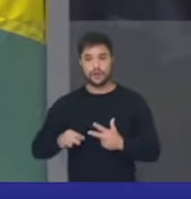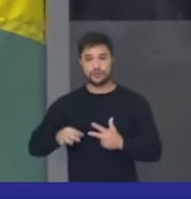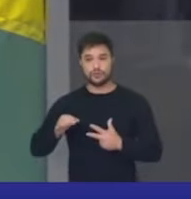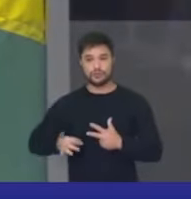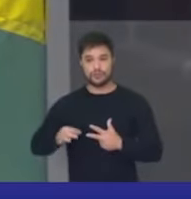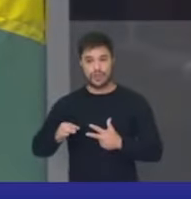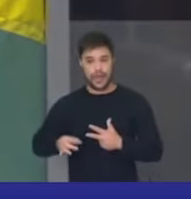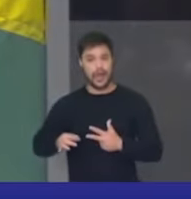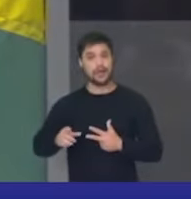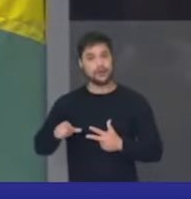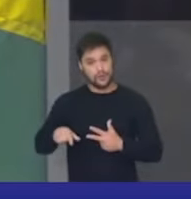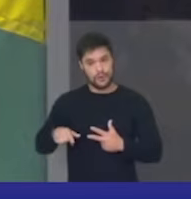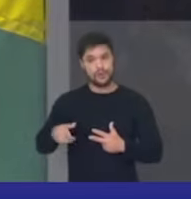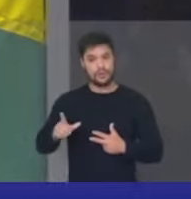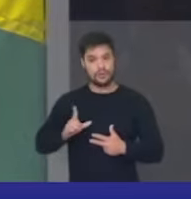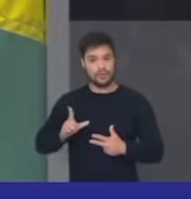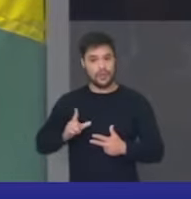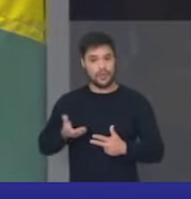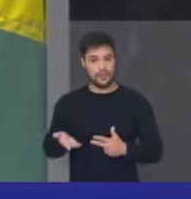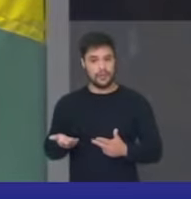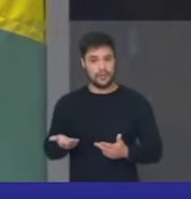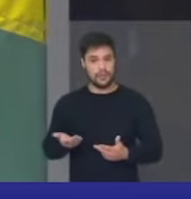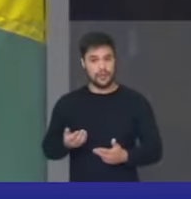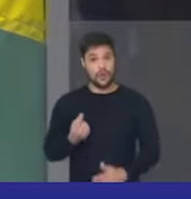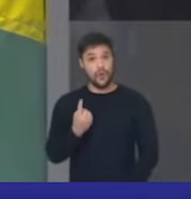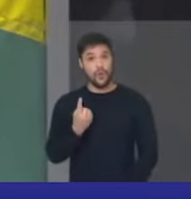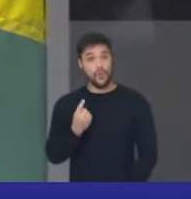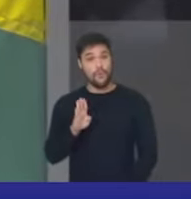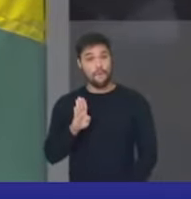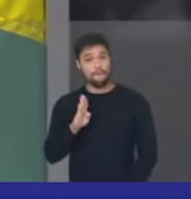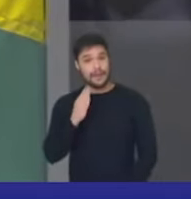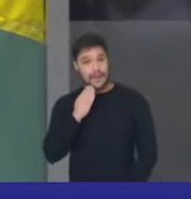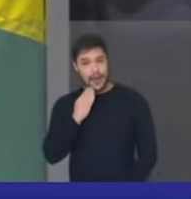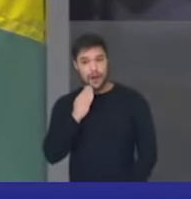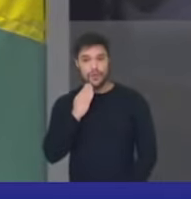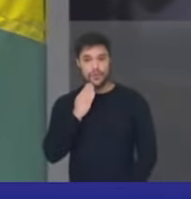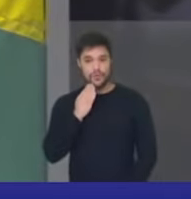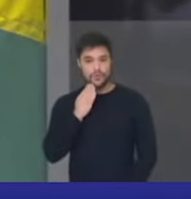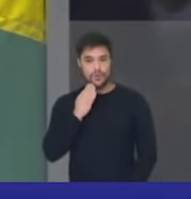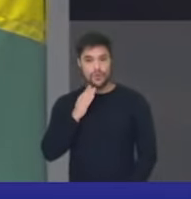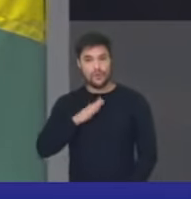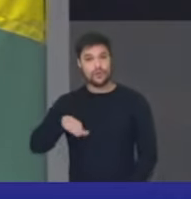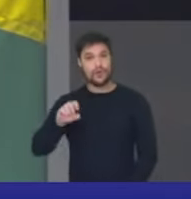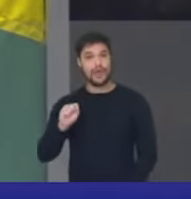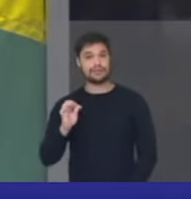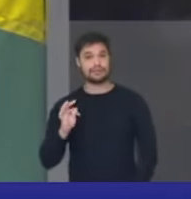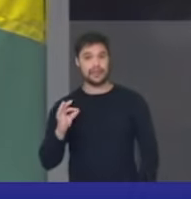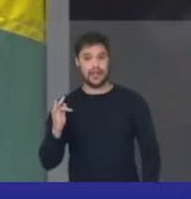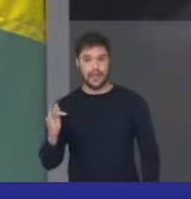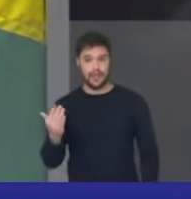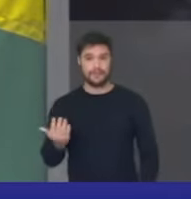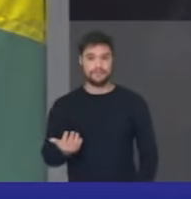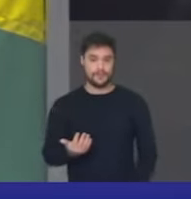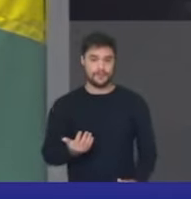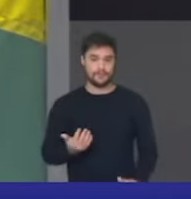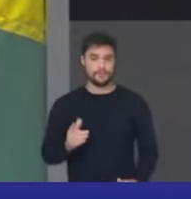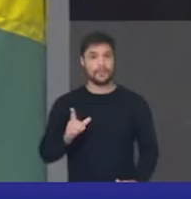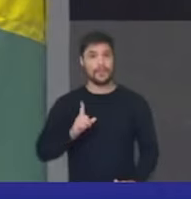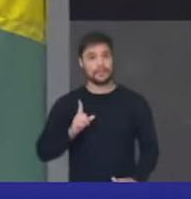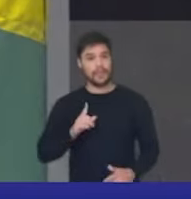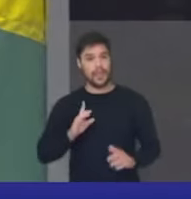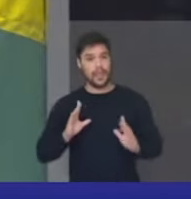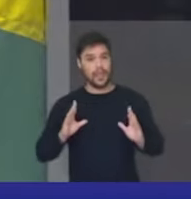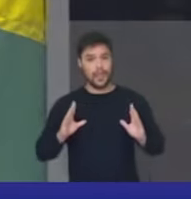record esse ano é quase R bilhão de reais somente com a nossa Suprema corte nós temos ministros né